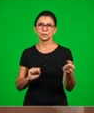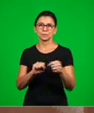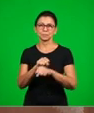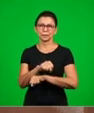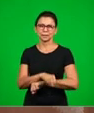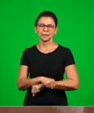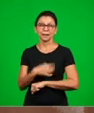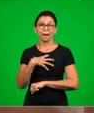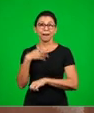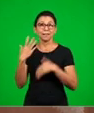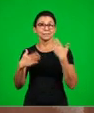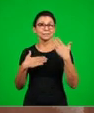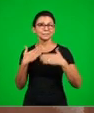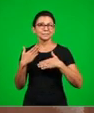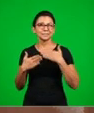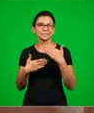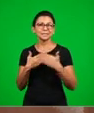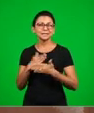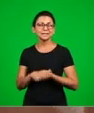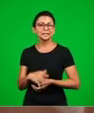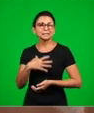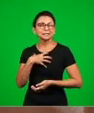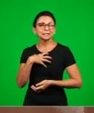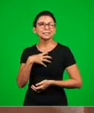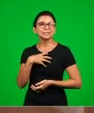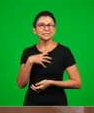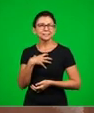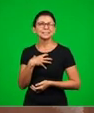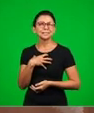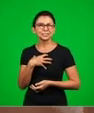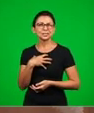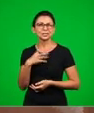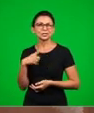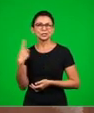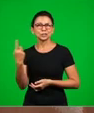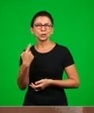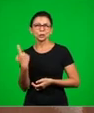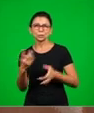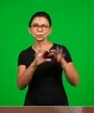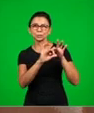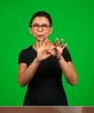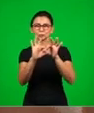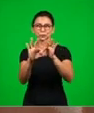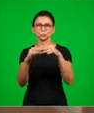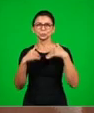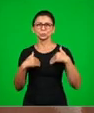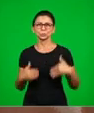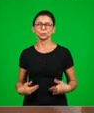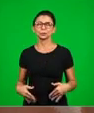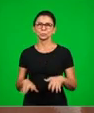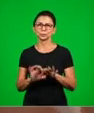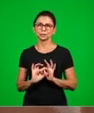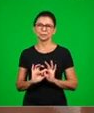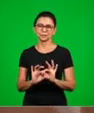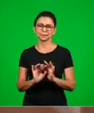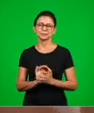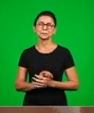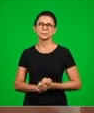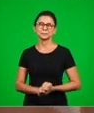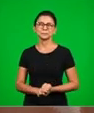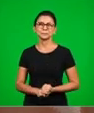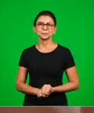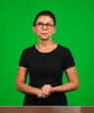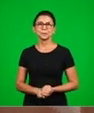nós estamos ligados ali com os irmãos diretamente na África. Nós estamos aqui no mesmo corpo para glorificar o nome do Senhor.